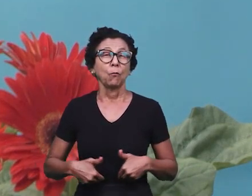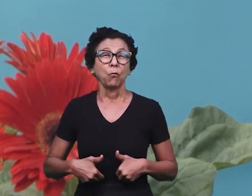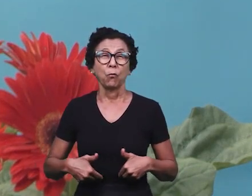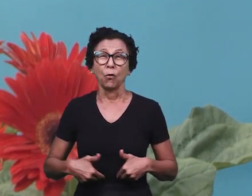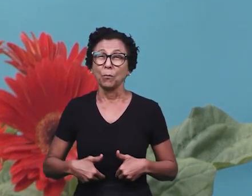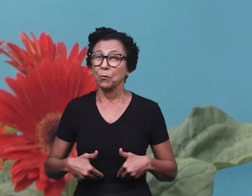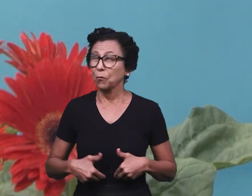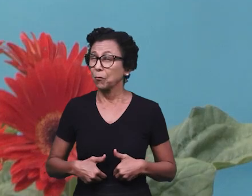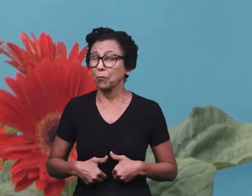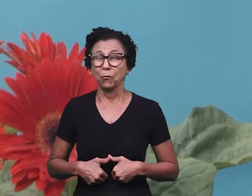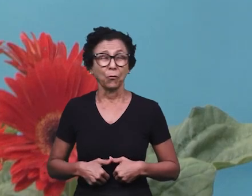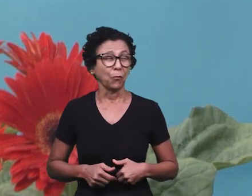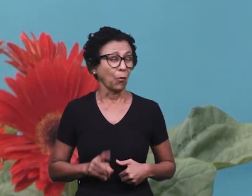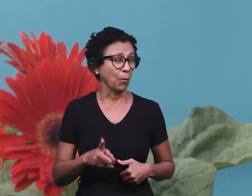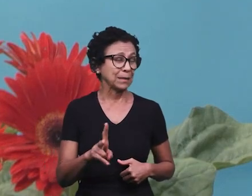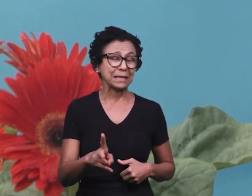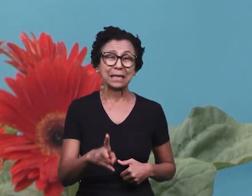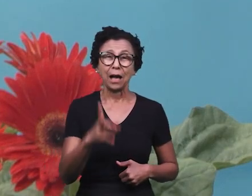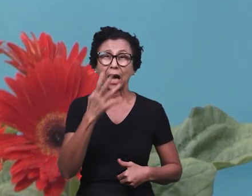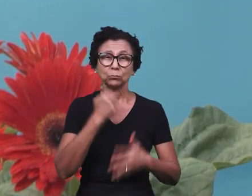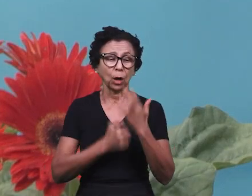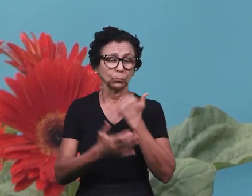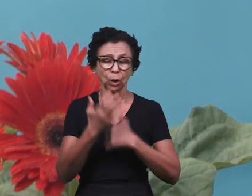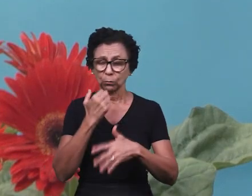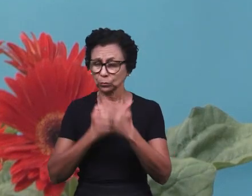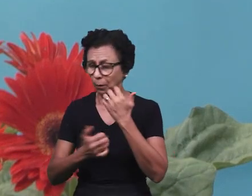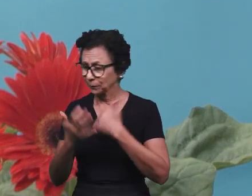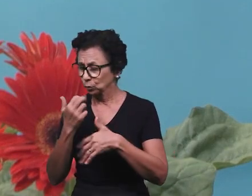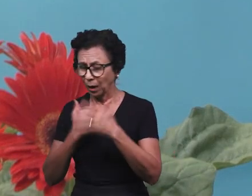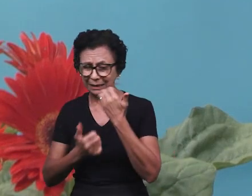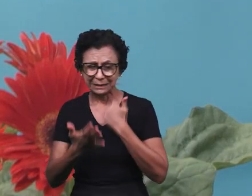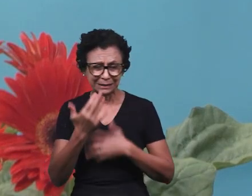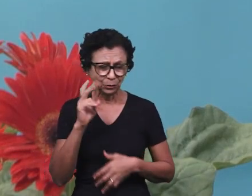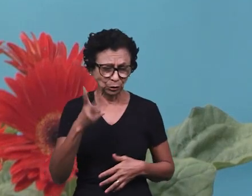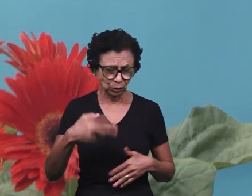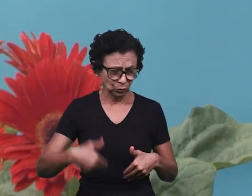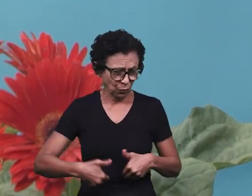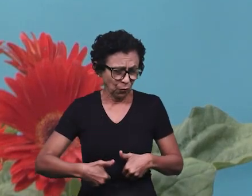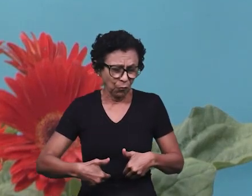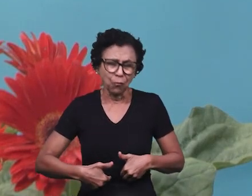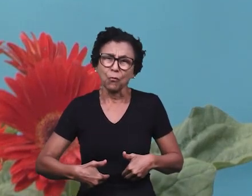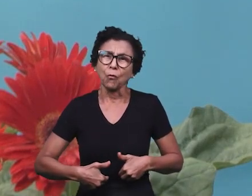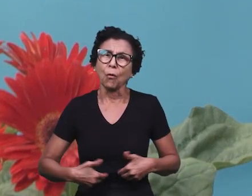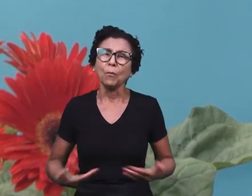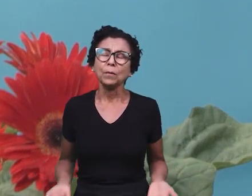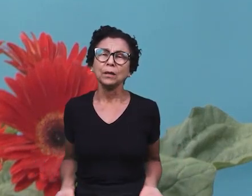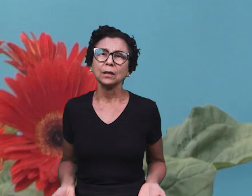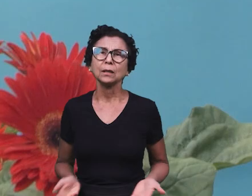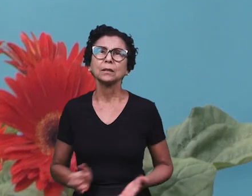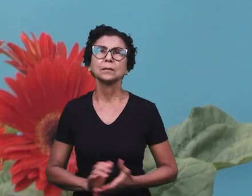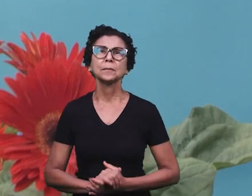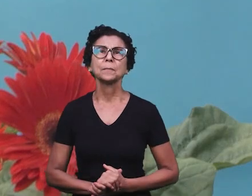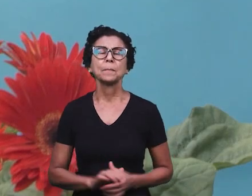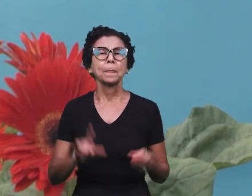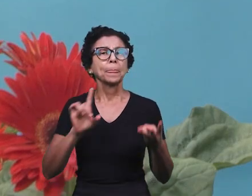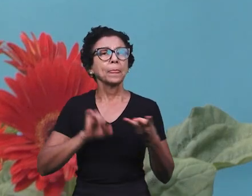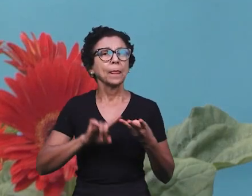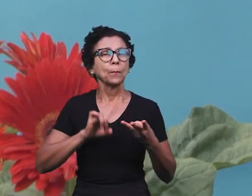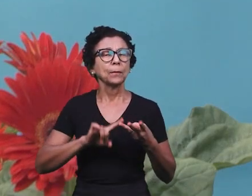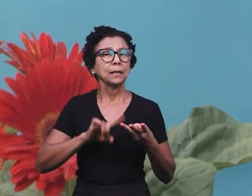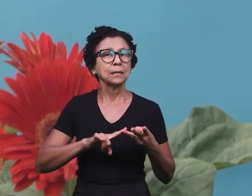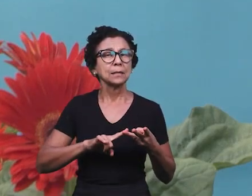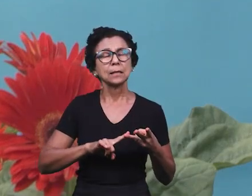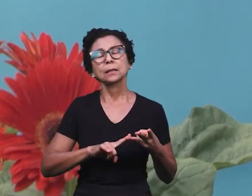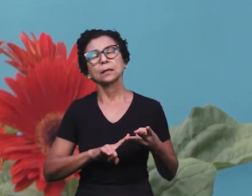paciente sai fazendo ingesta de tudo, ele come tudo e a fome não passa. A poliúria, que é aquele paciente